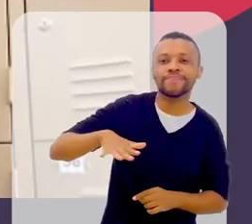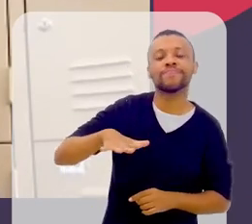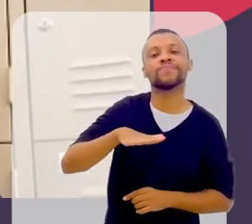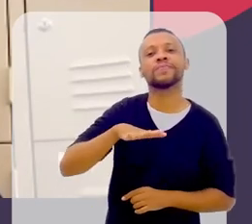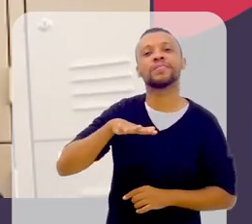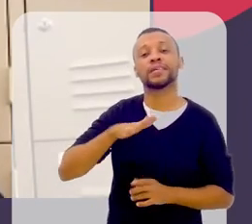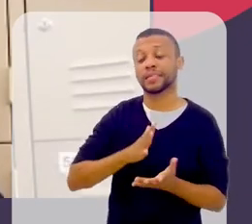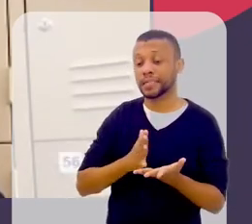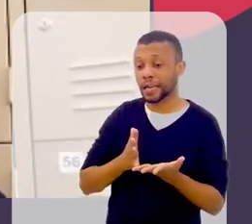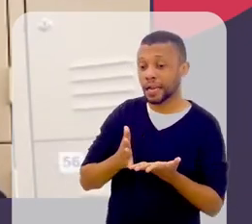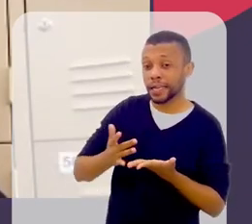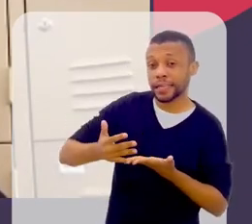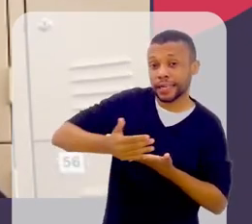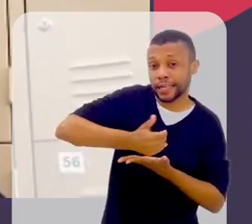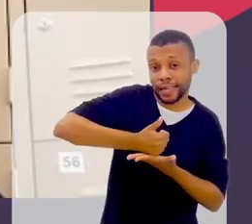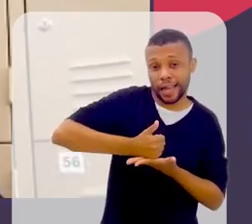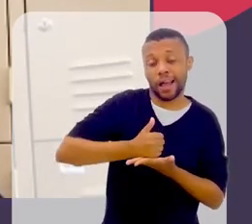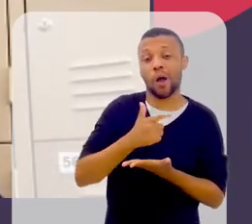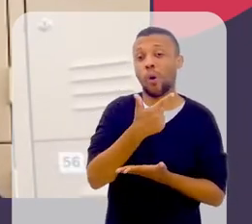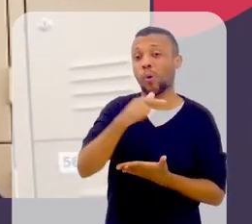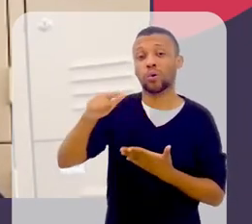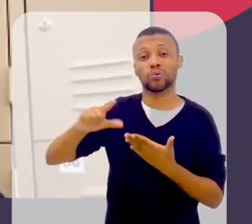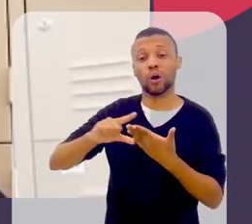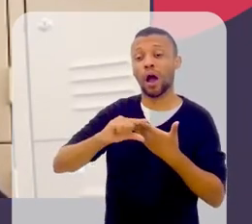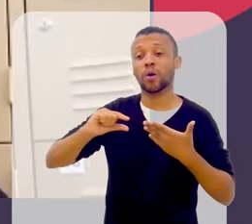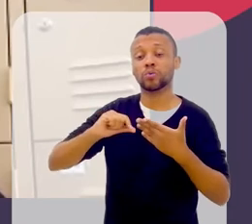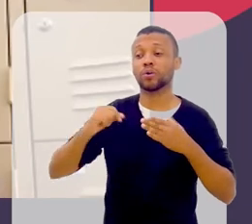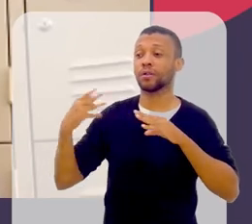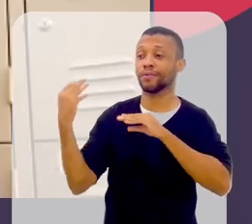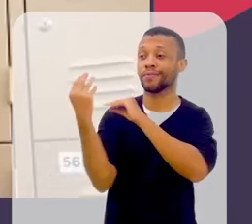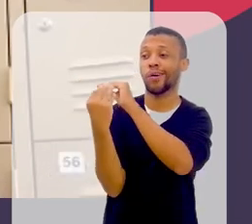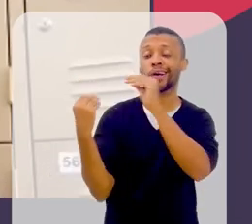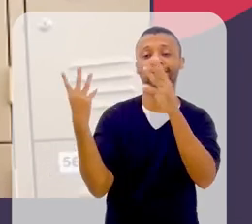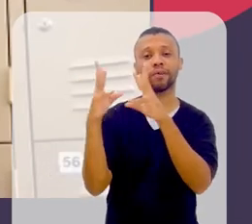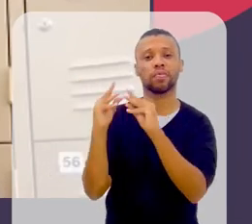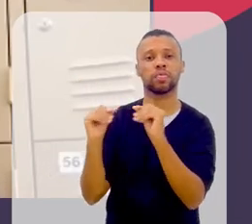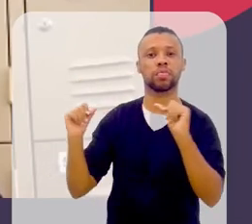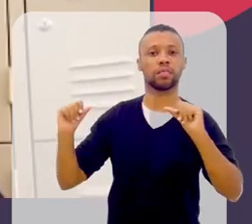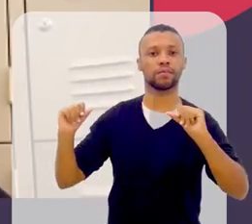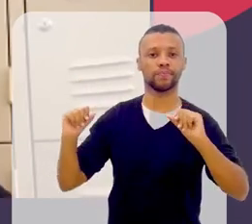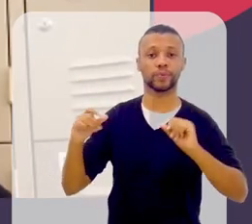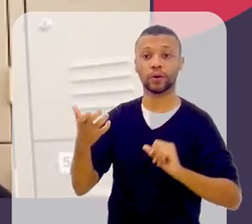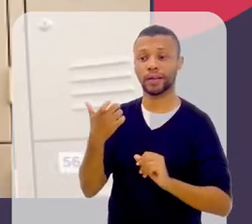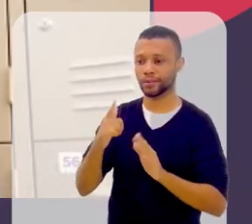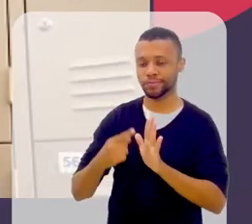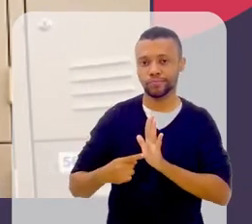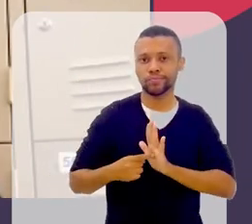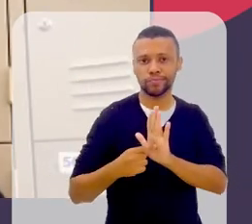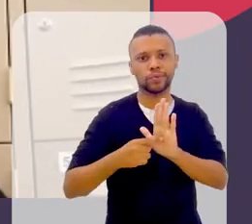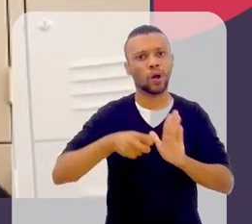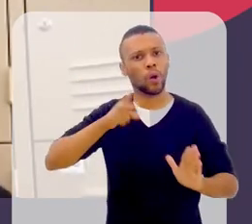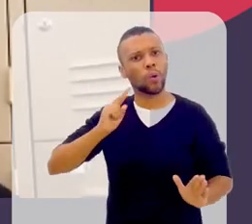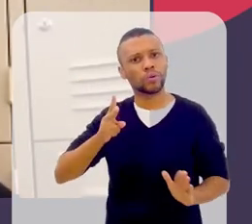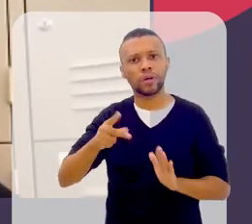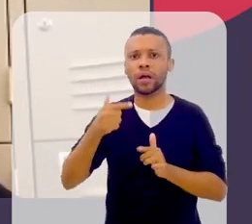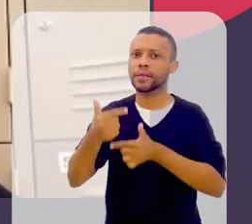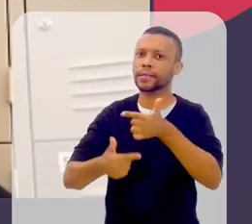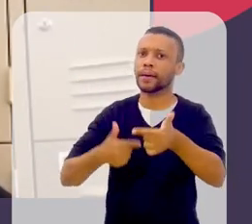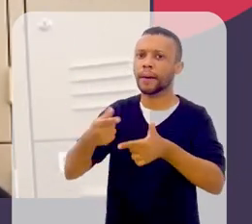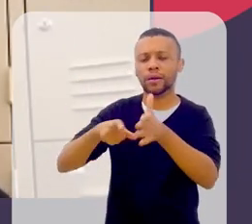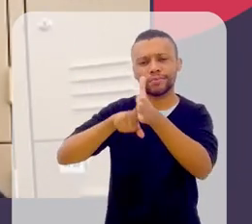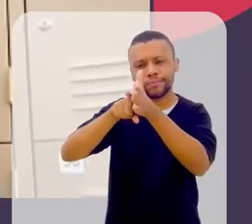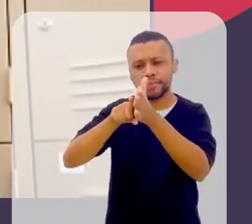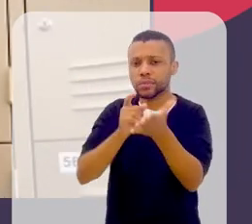encontrei nisso de resgatar outras vozes que foram esquecidas, sabe? Então, é isso que eu quero fazer. Eu